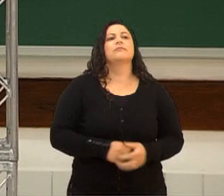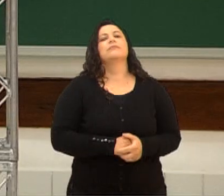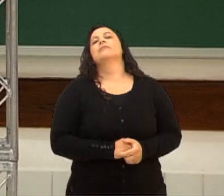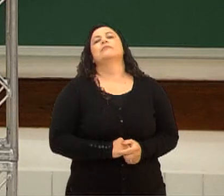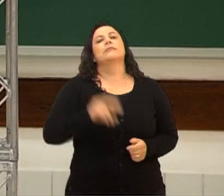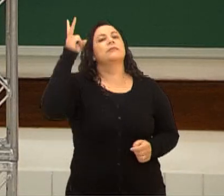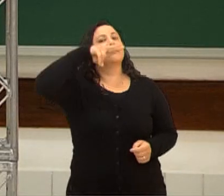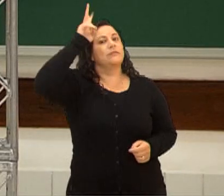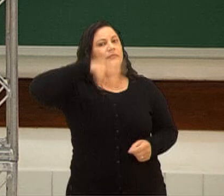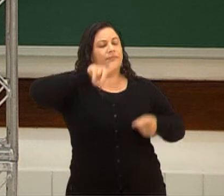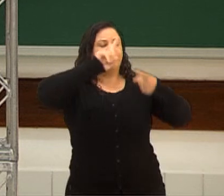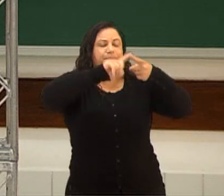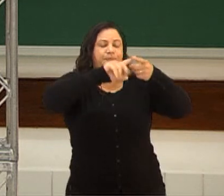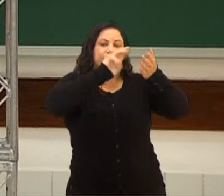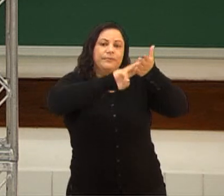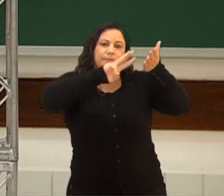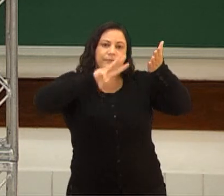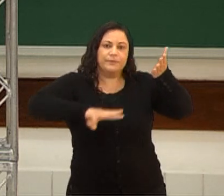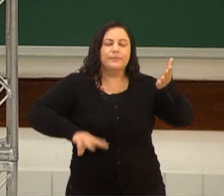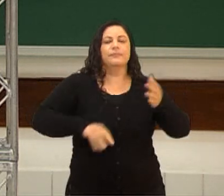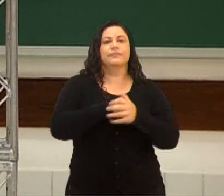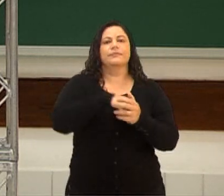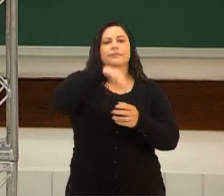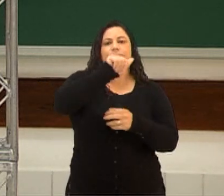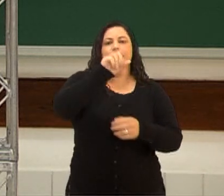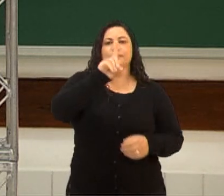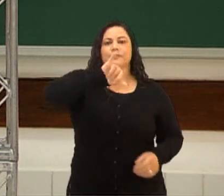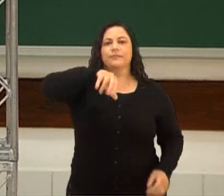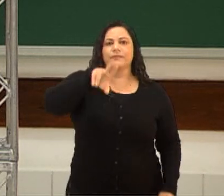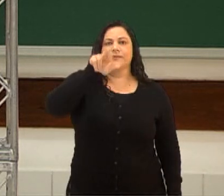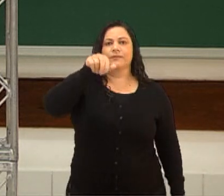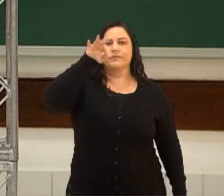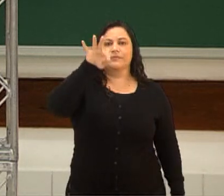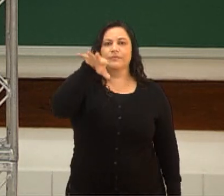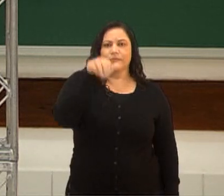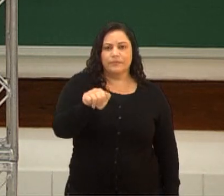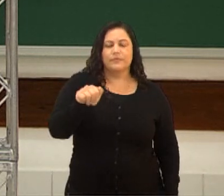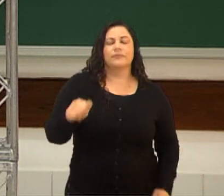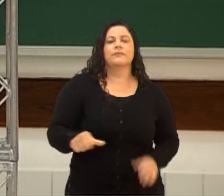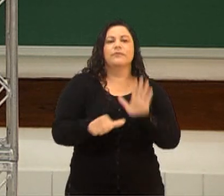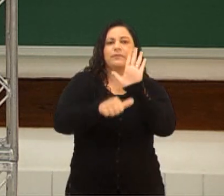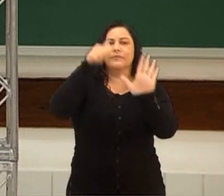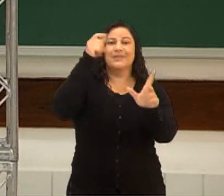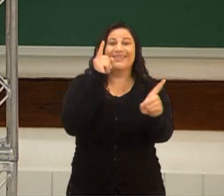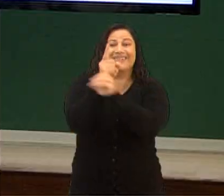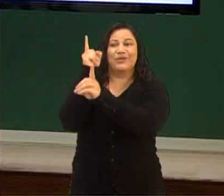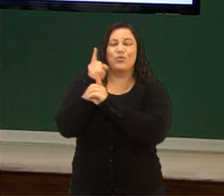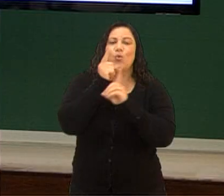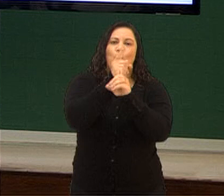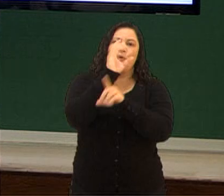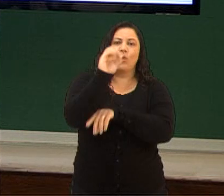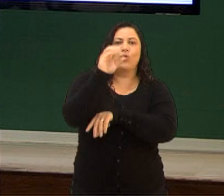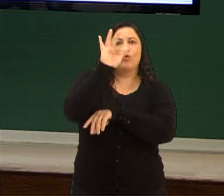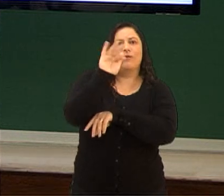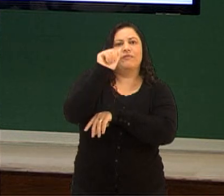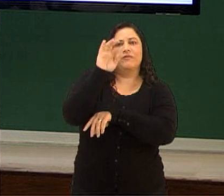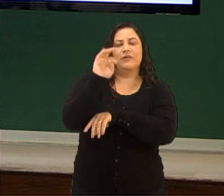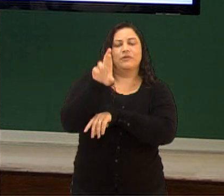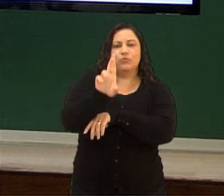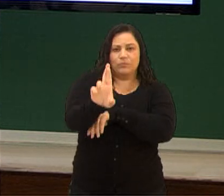recapitulando. Método da matriz adjunta. Primeiro passo, encontrar os cofatores. Segundo